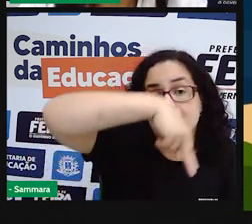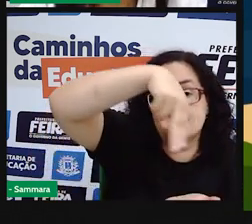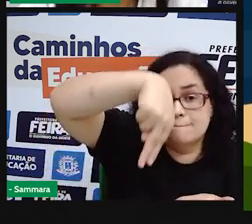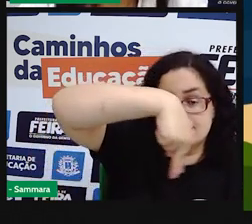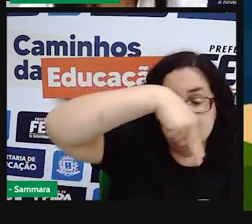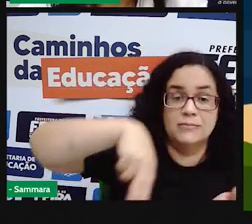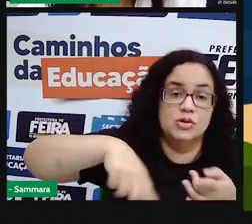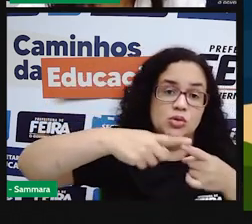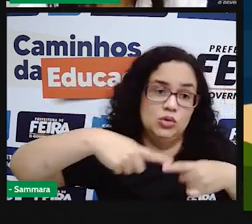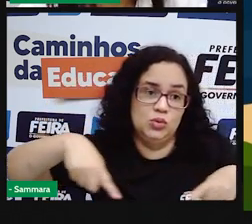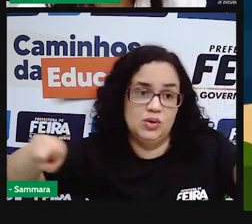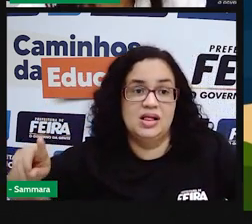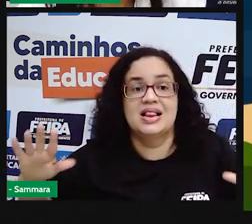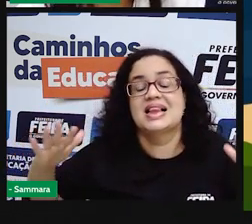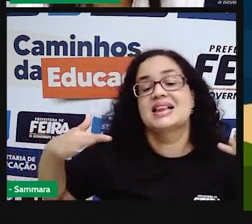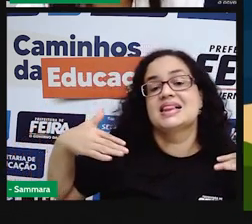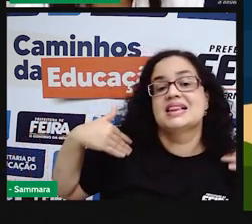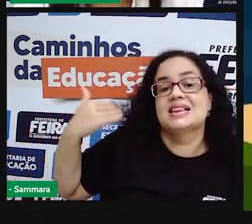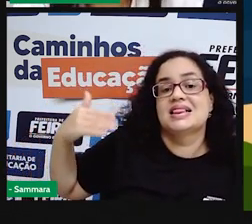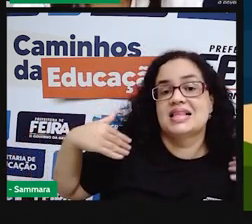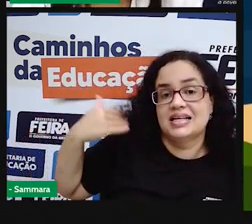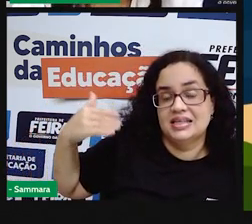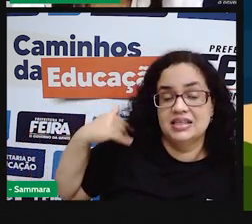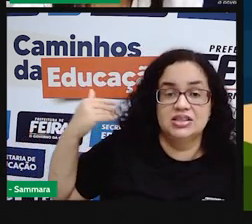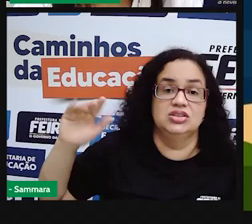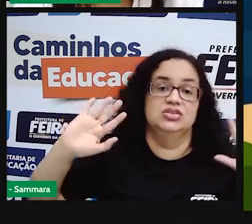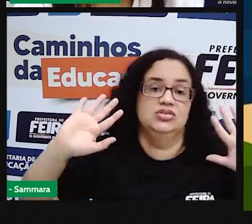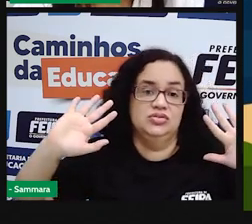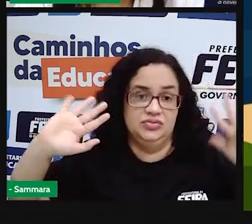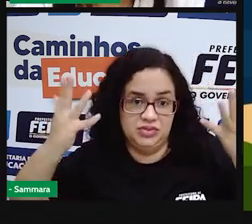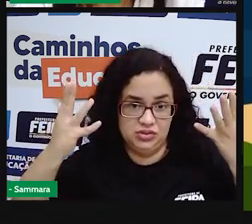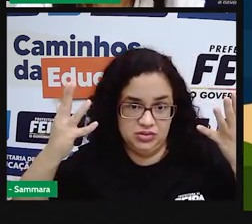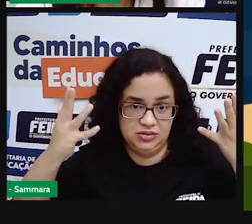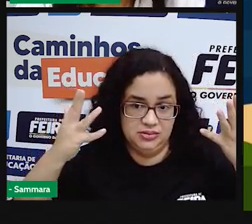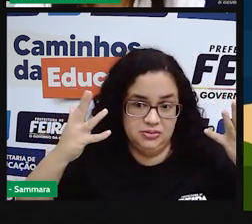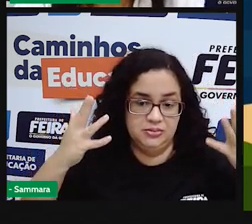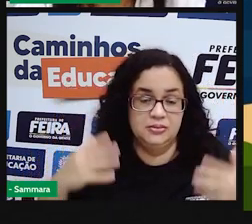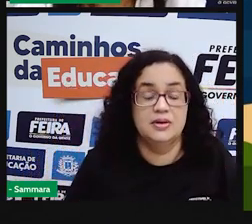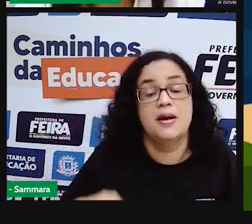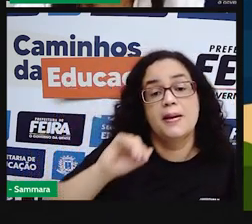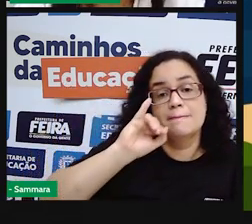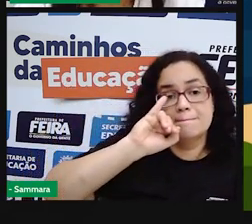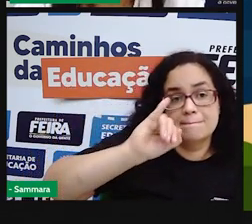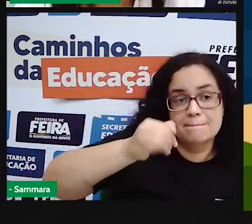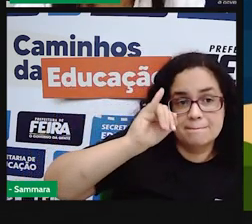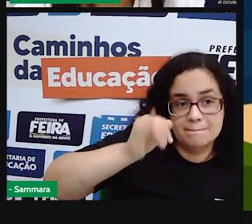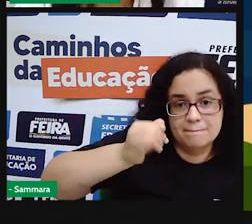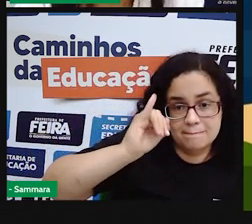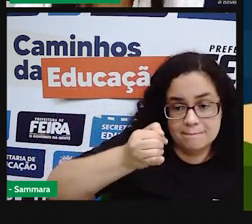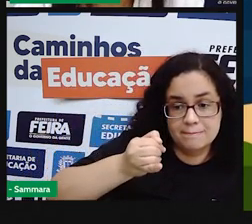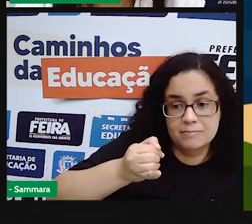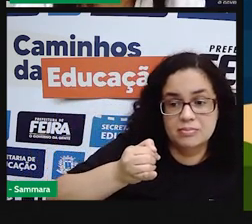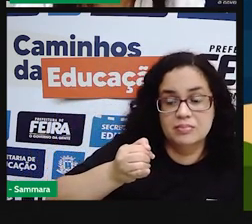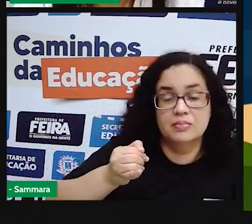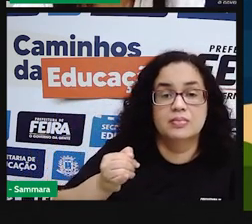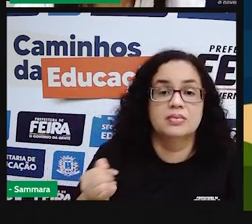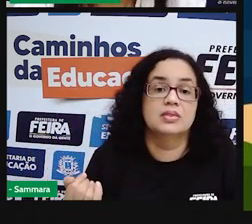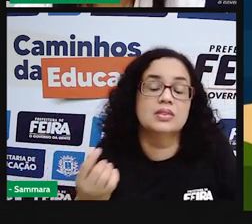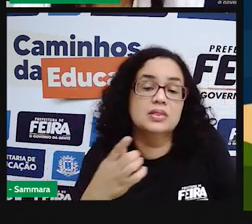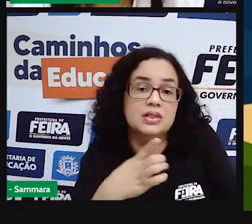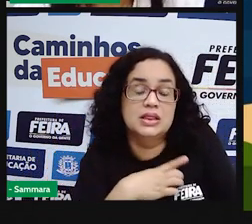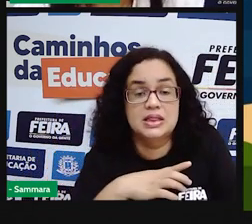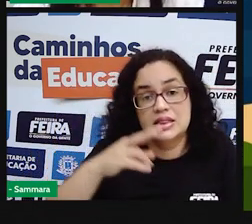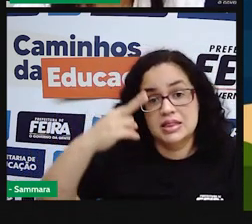música e a alegria das festas juninas em suas próprias casas. Então aproveite o momento aí para comemorar e para lembrar